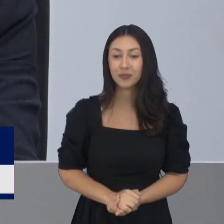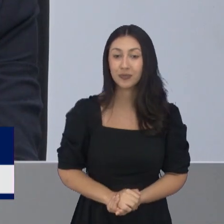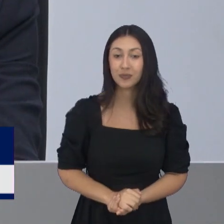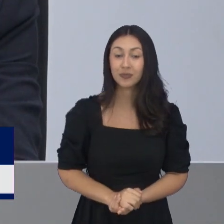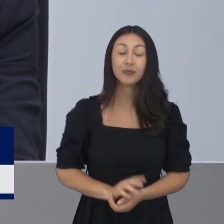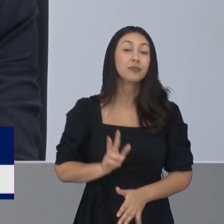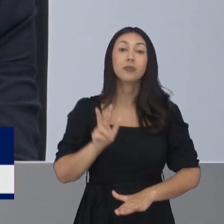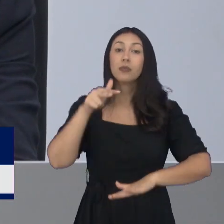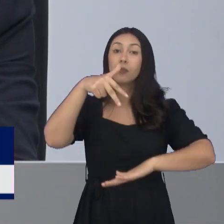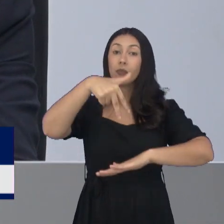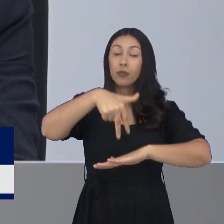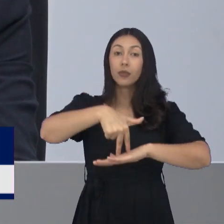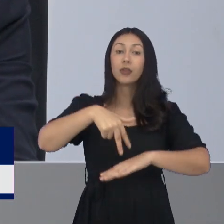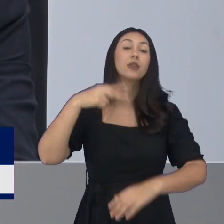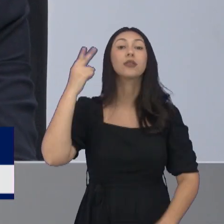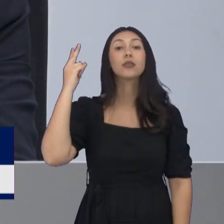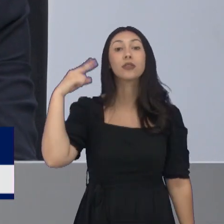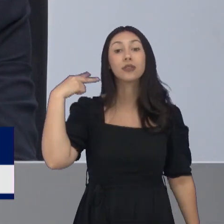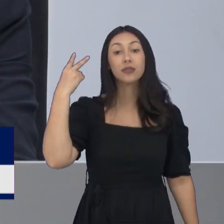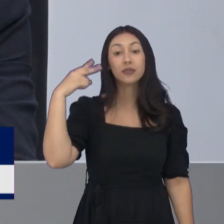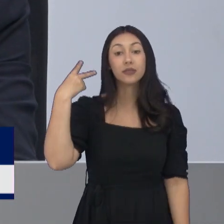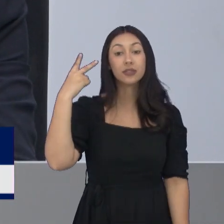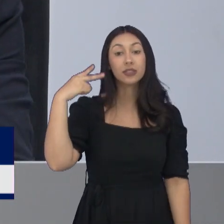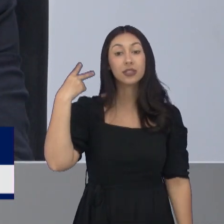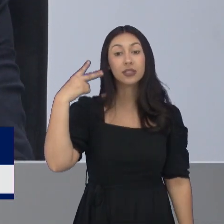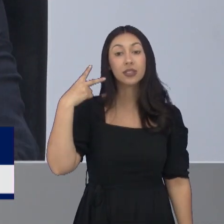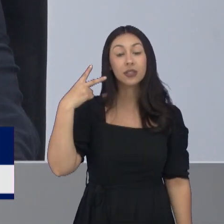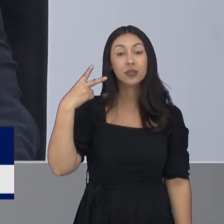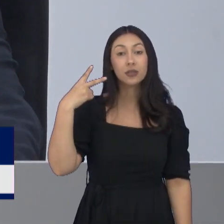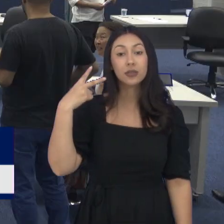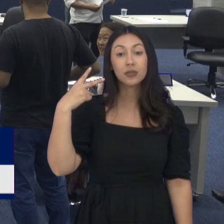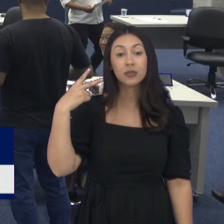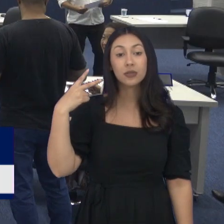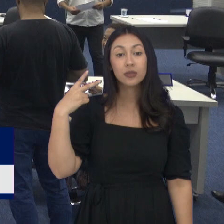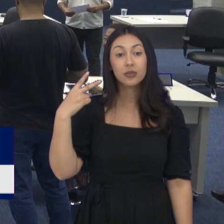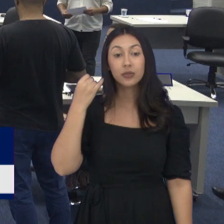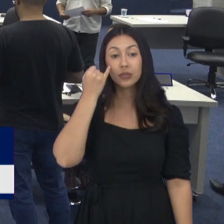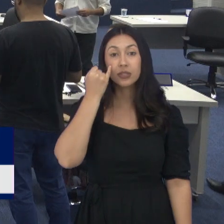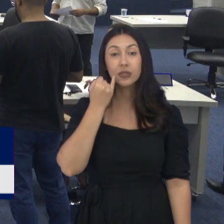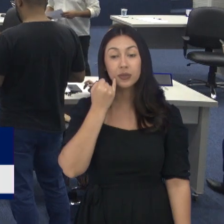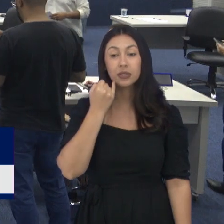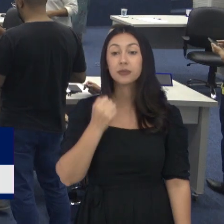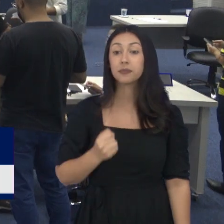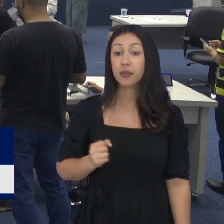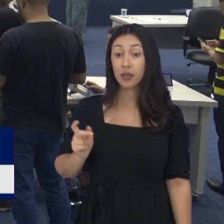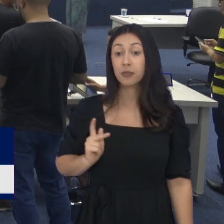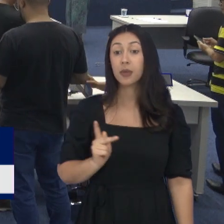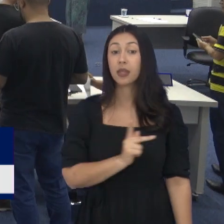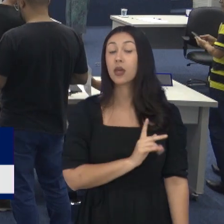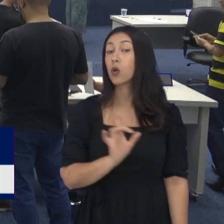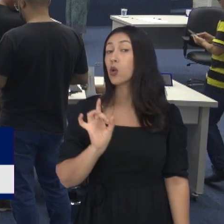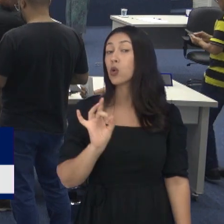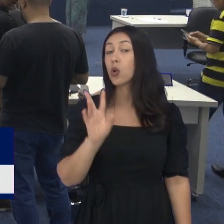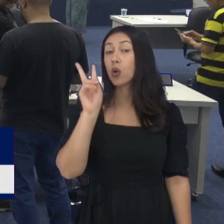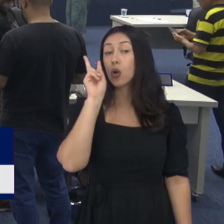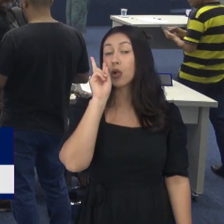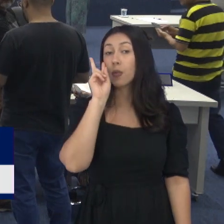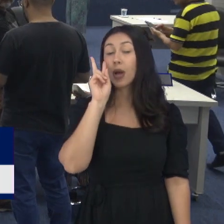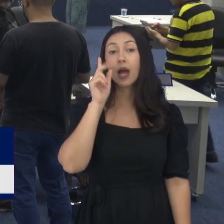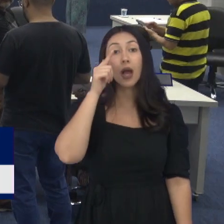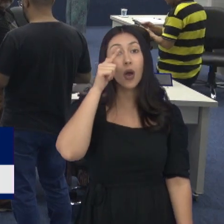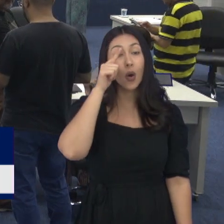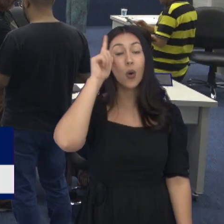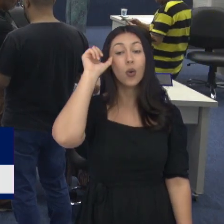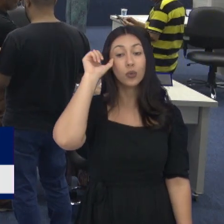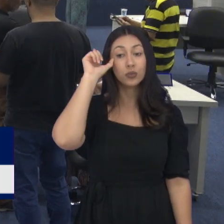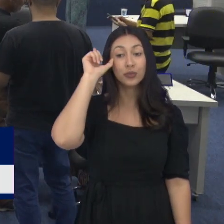Com a palavra, o vereador José Luiz Nunes. Senhor presidente, para lembrar aqui que ontem, senhor